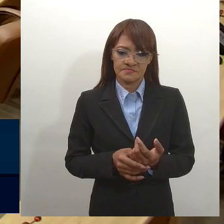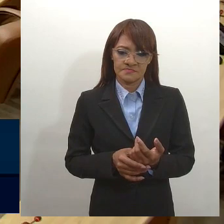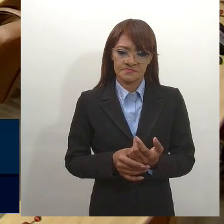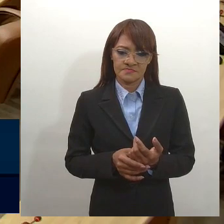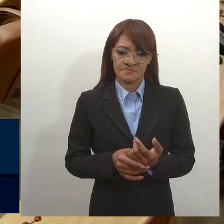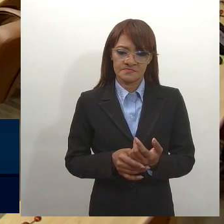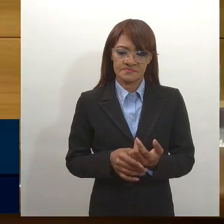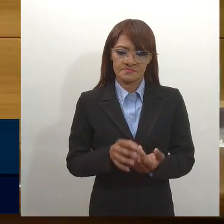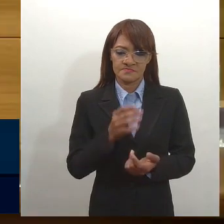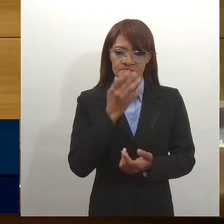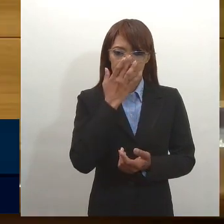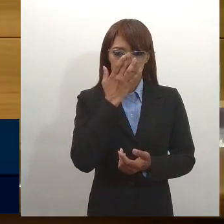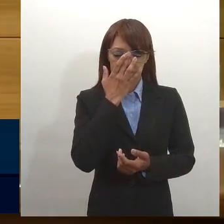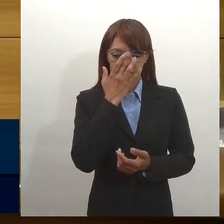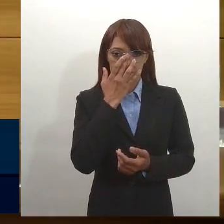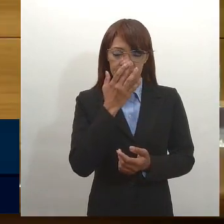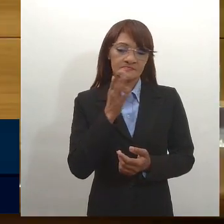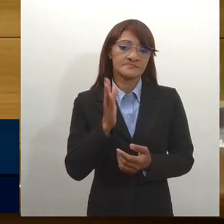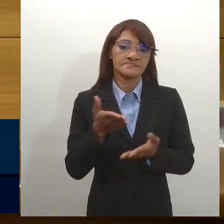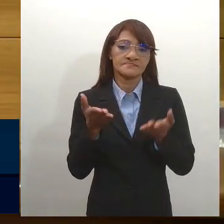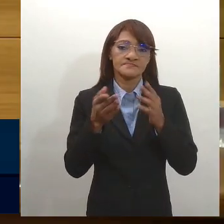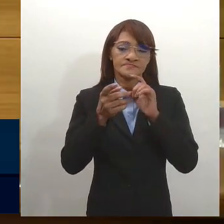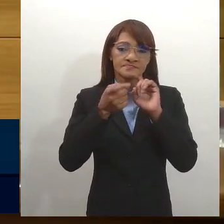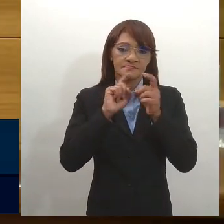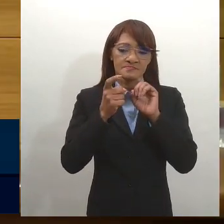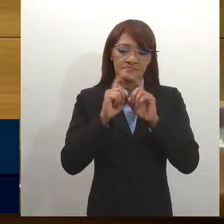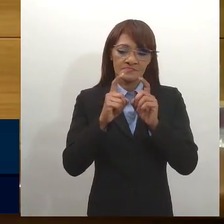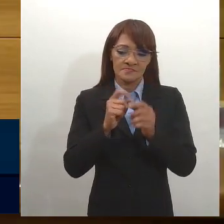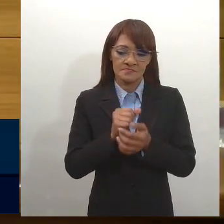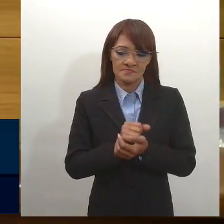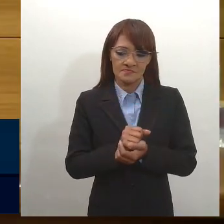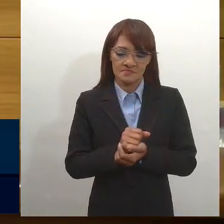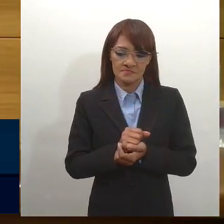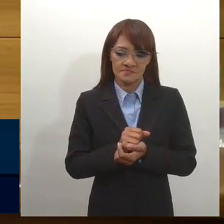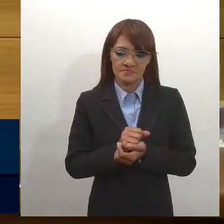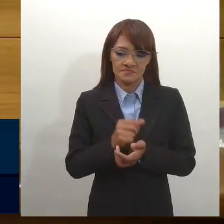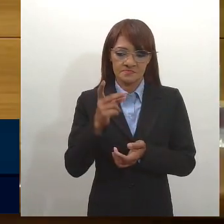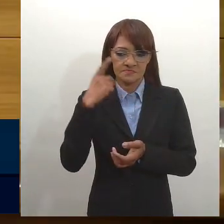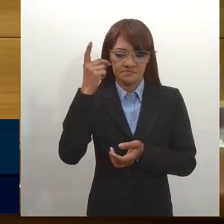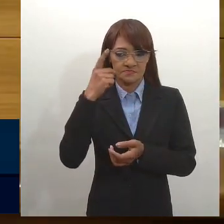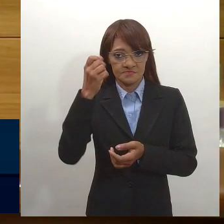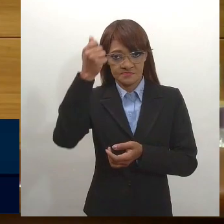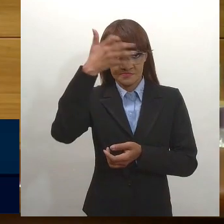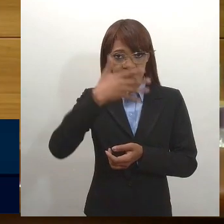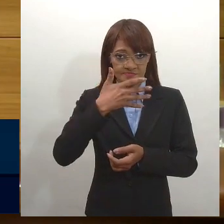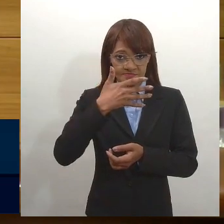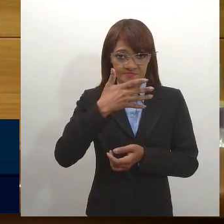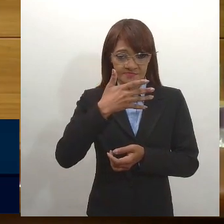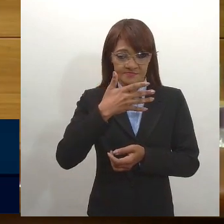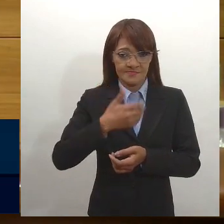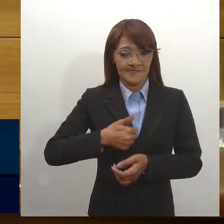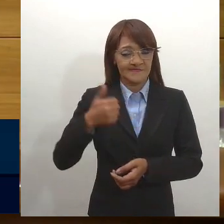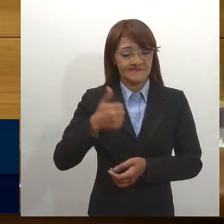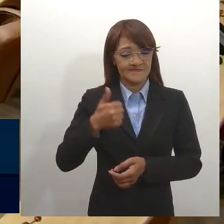Passamos ao pequeno expediente. Deputada Linda Brasil, como primeira oradora do pequeno